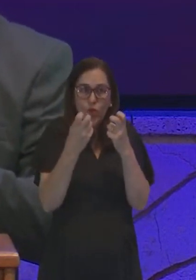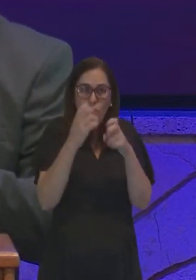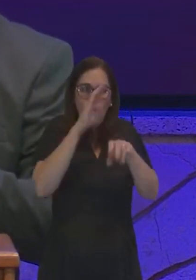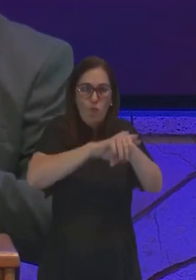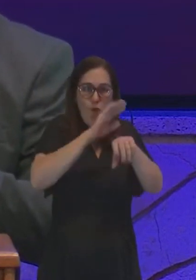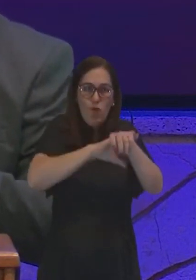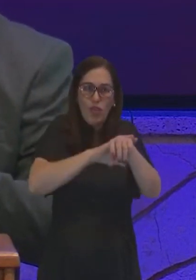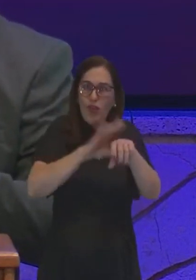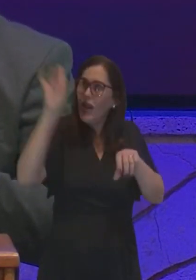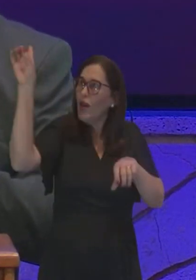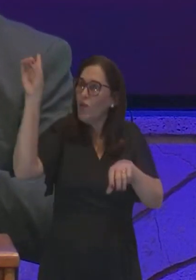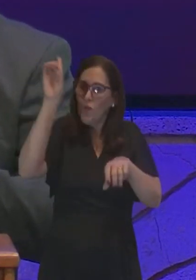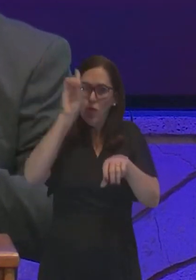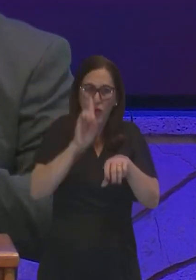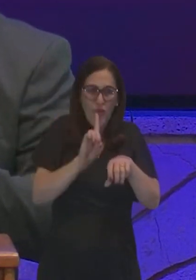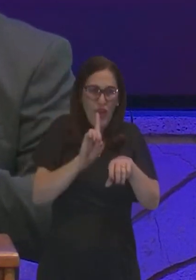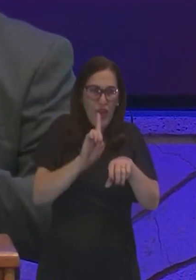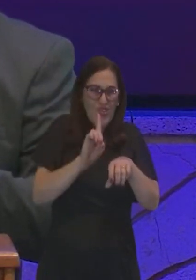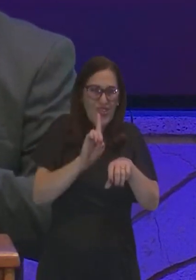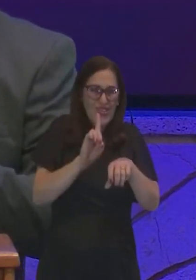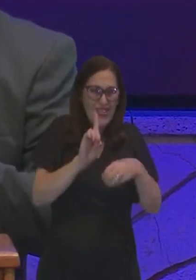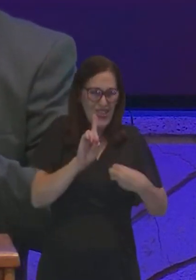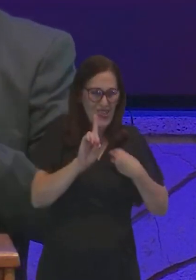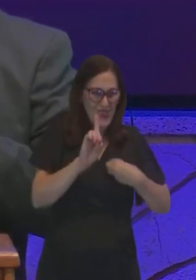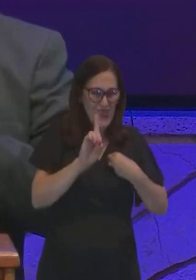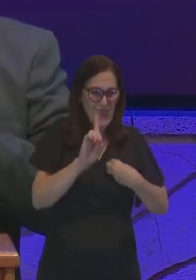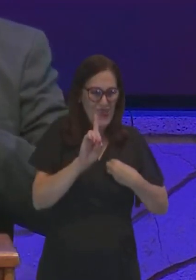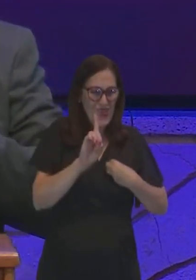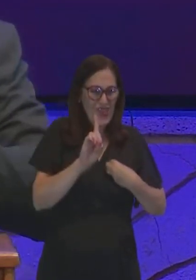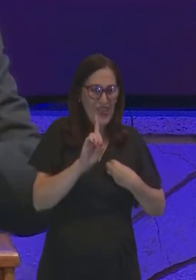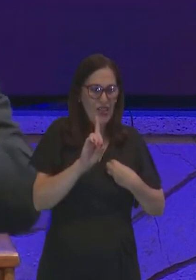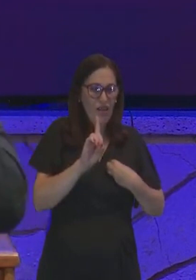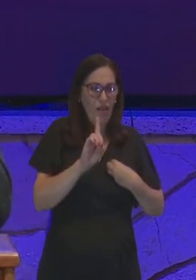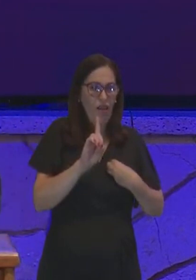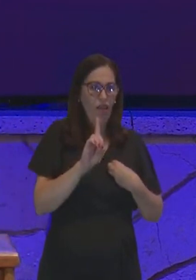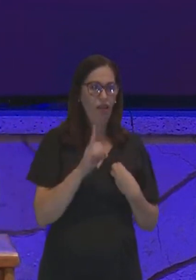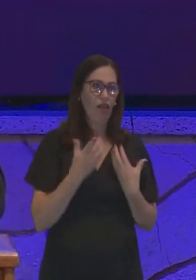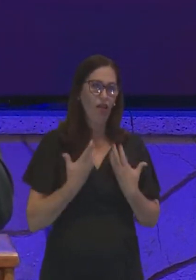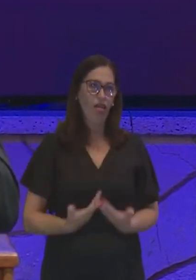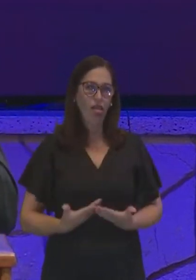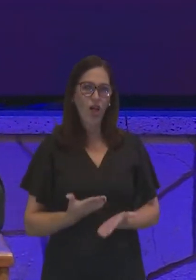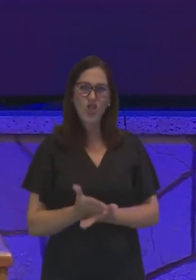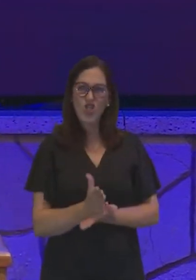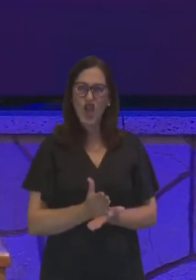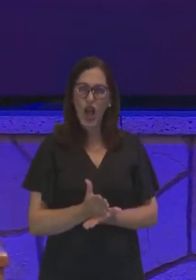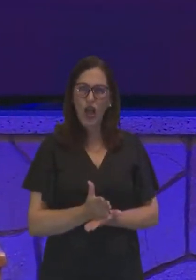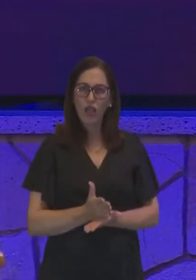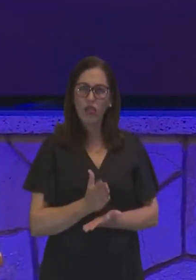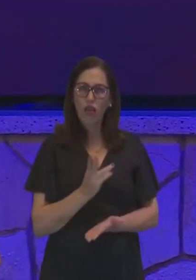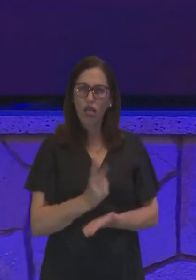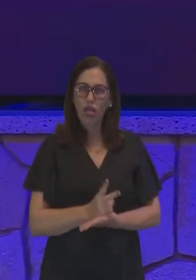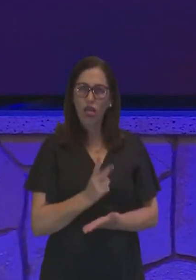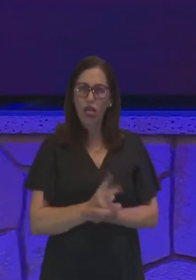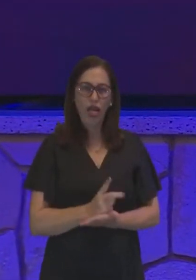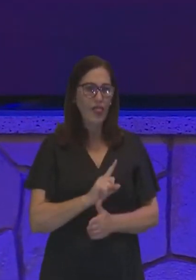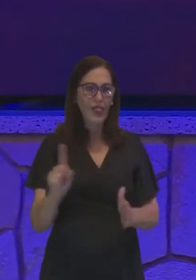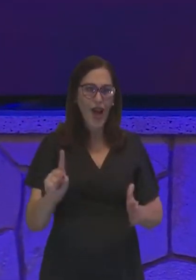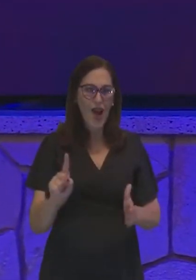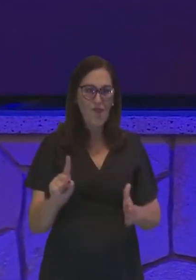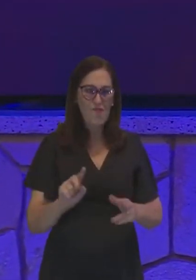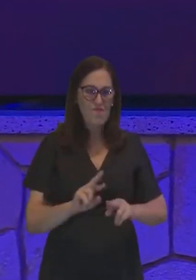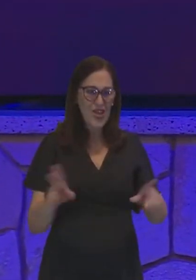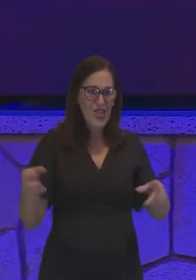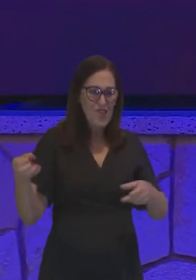sua reflexão, que a vida ela não é monótona, mas sim repleta de